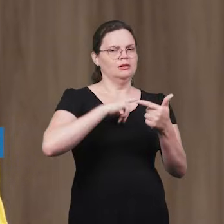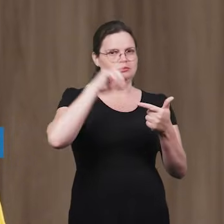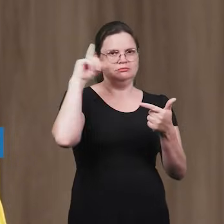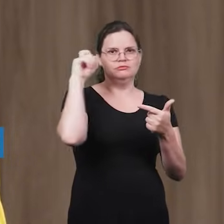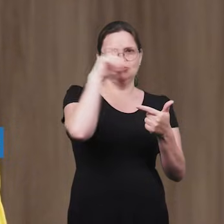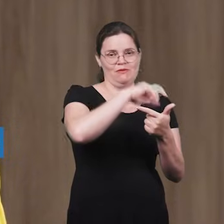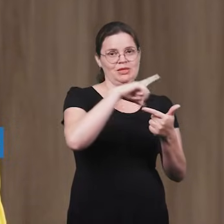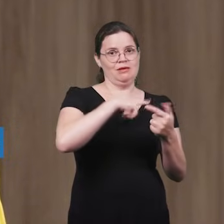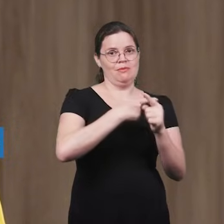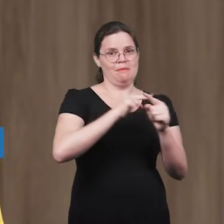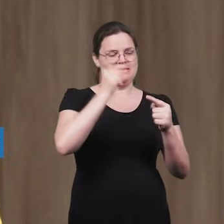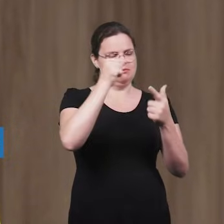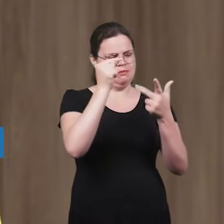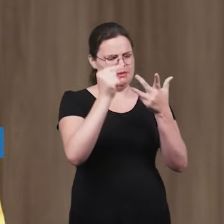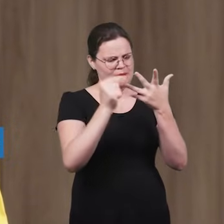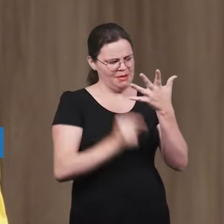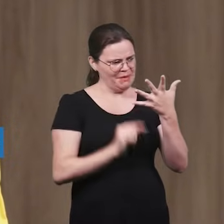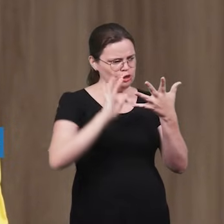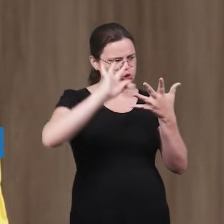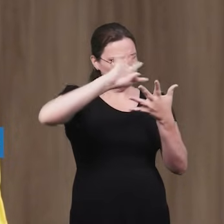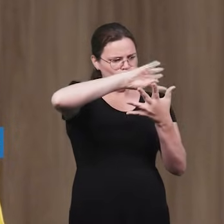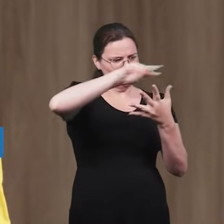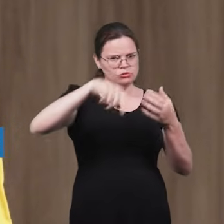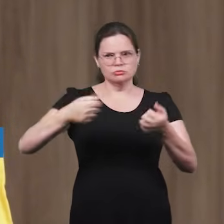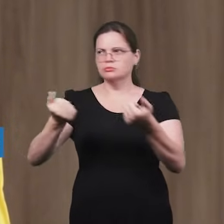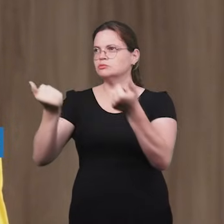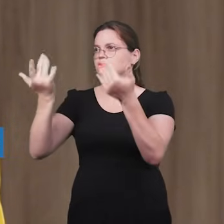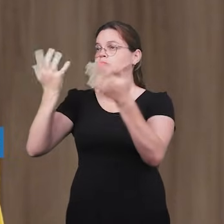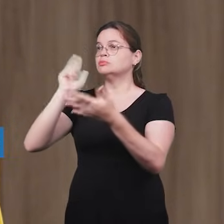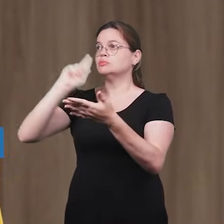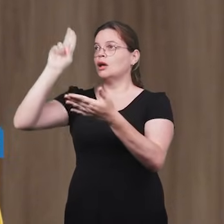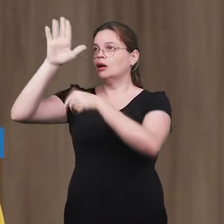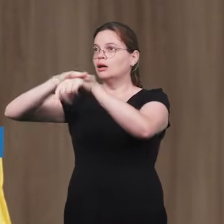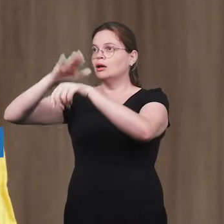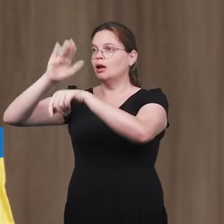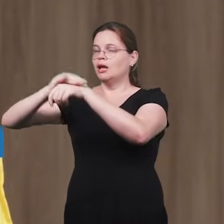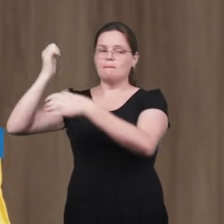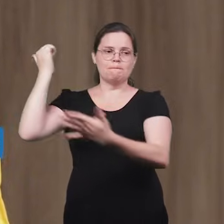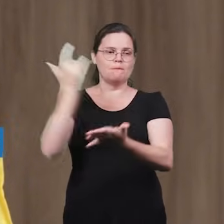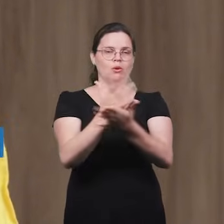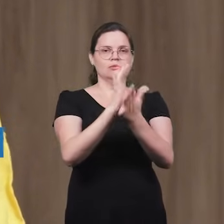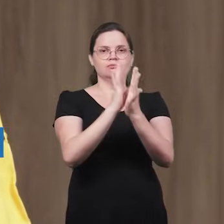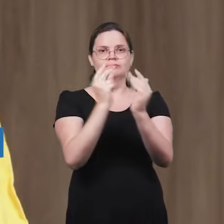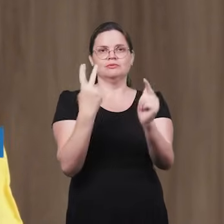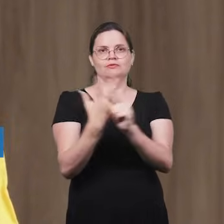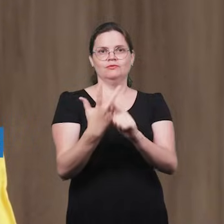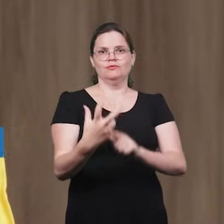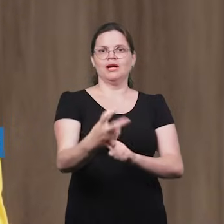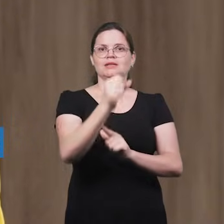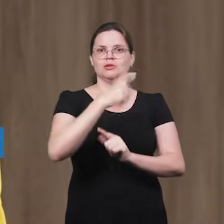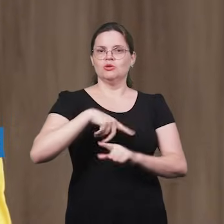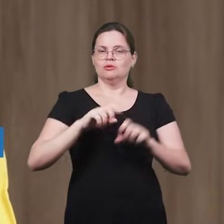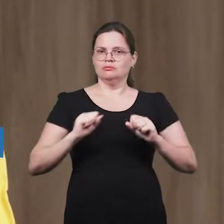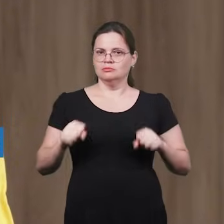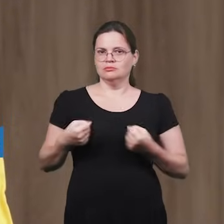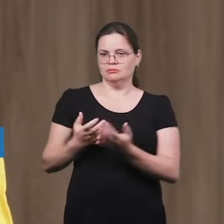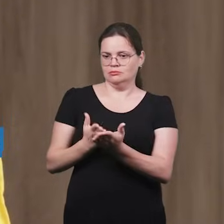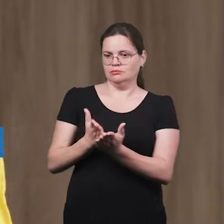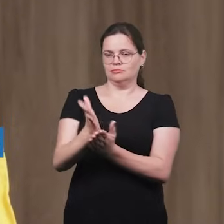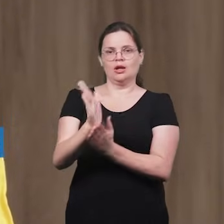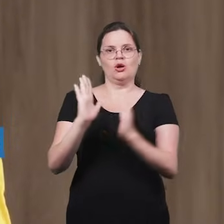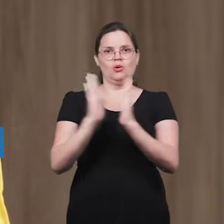delas nós depositamos no altar do Senhor. Educar filhos é um processo constante de